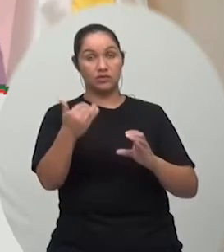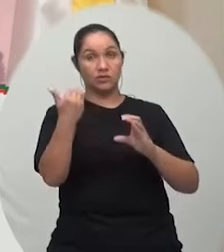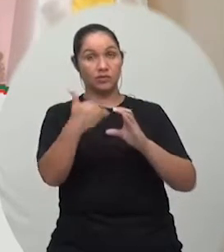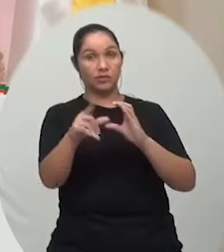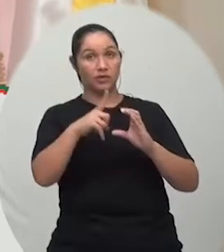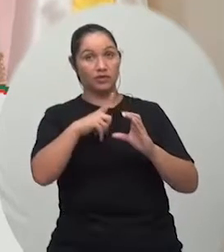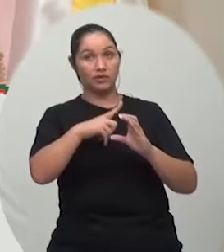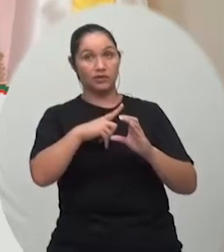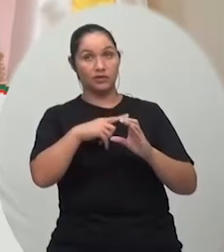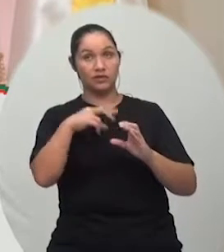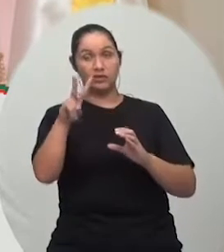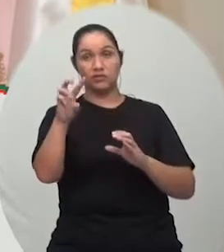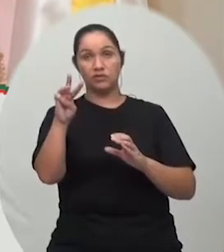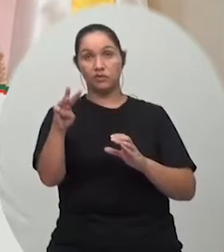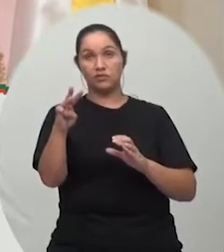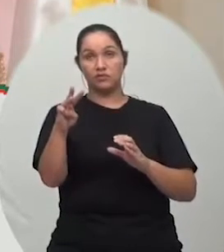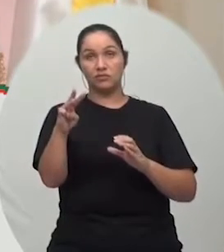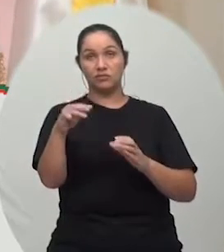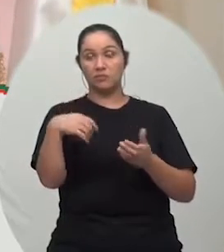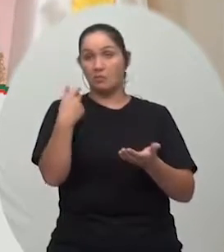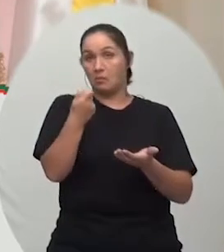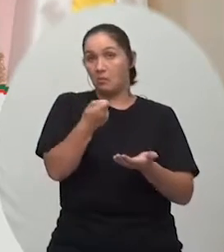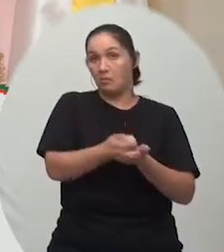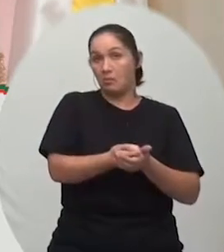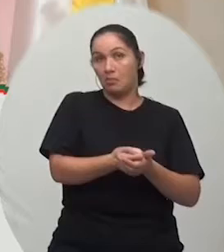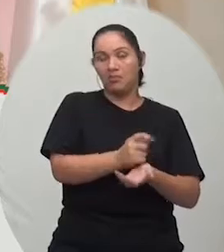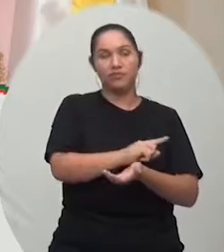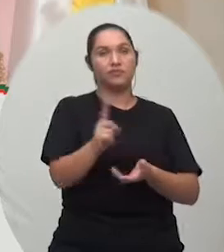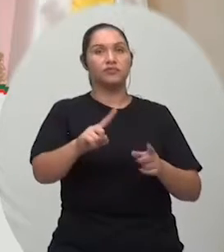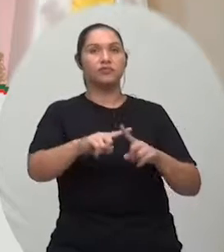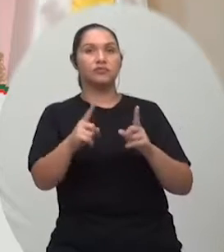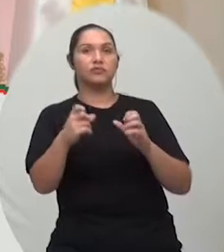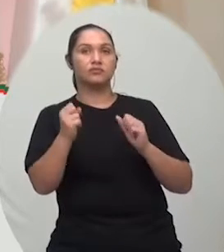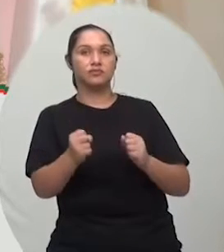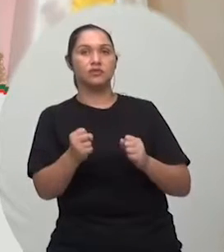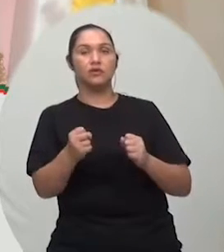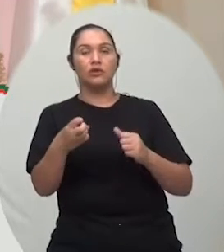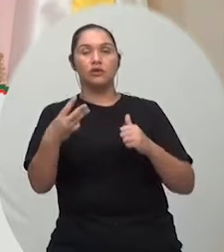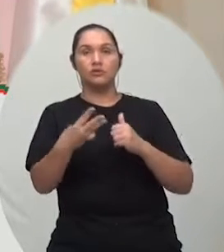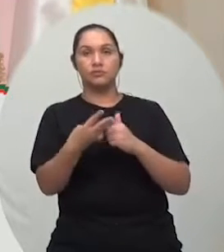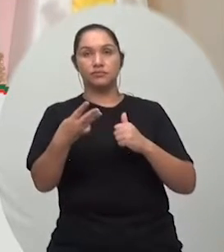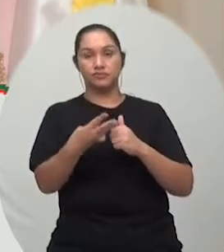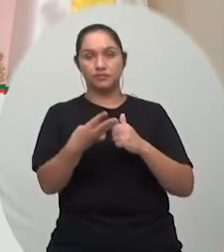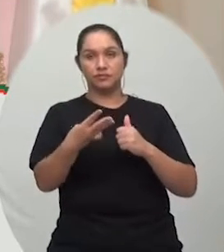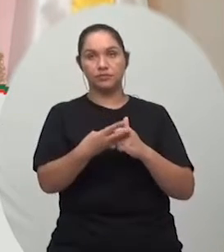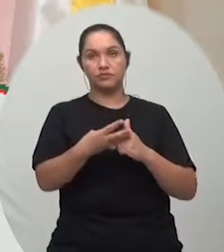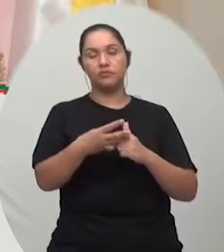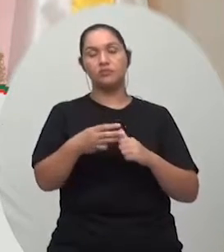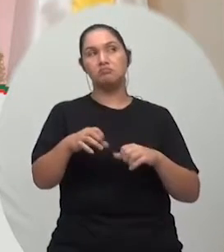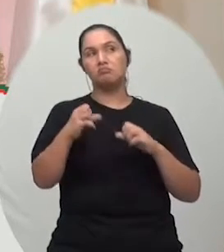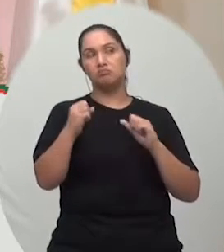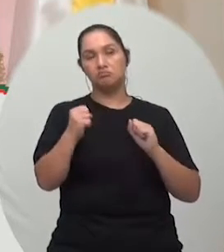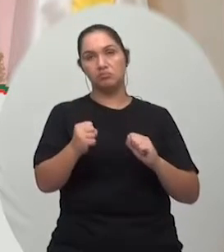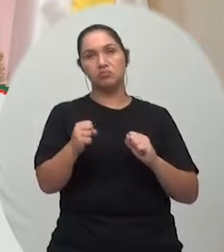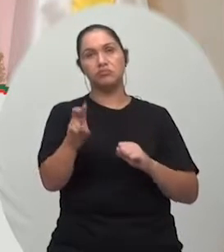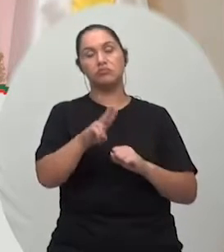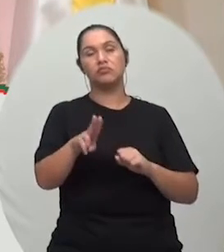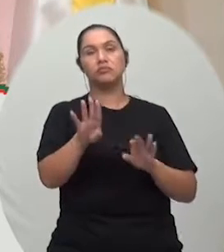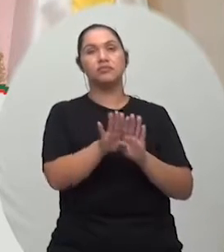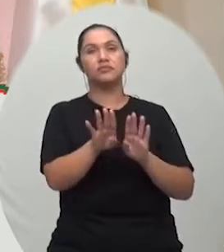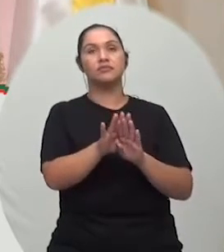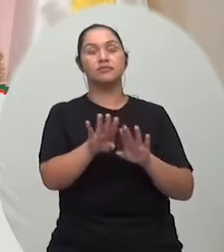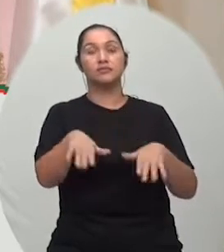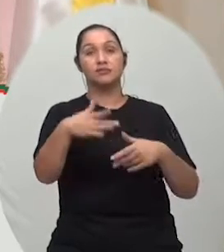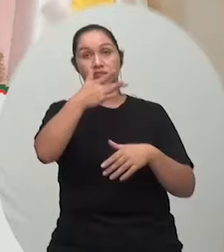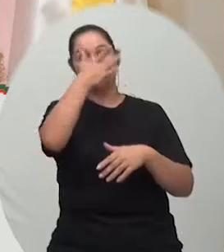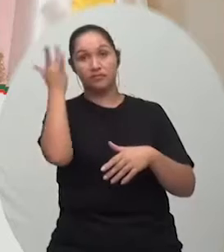Então, quem sabe pode ser por Messenger, por WhatsApp, por algum mecanismo de rede social, em que as pessoas fiquem